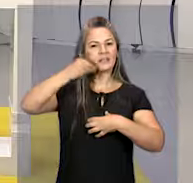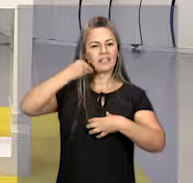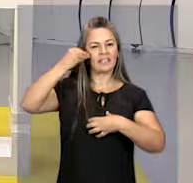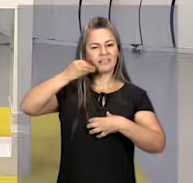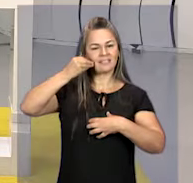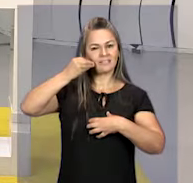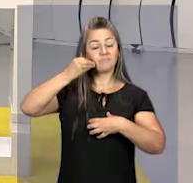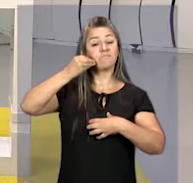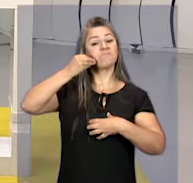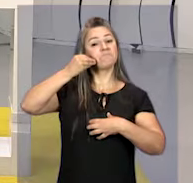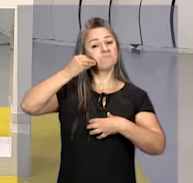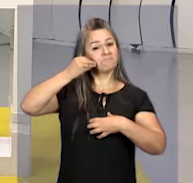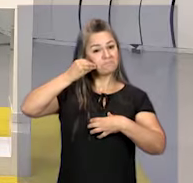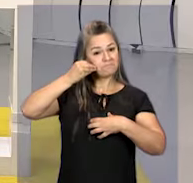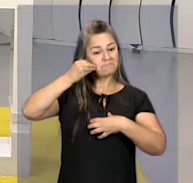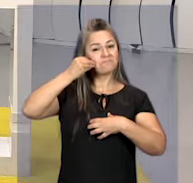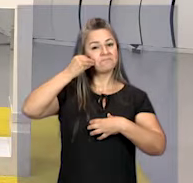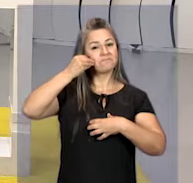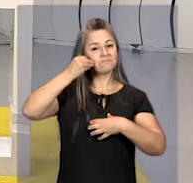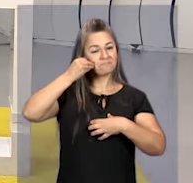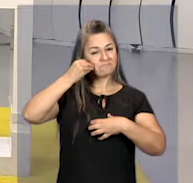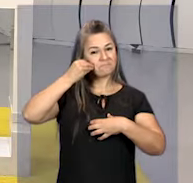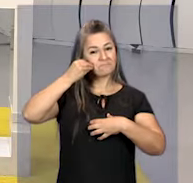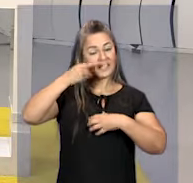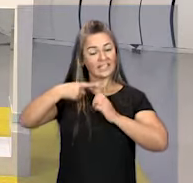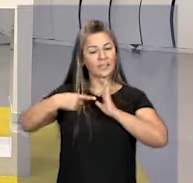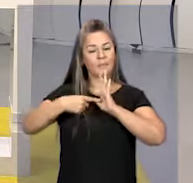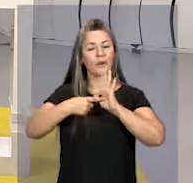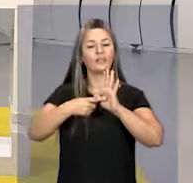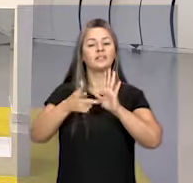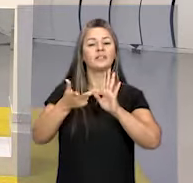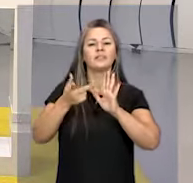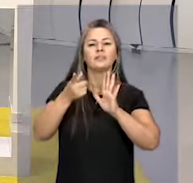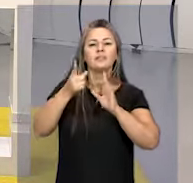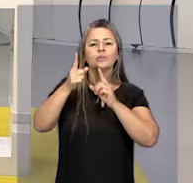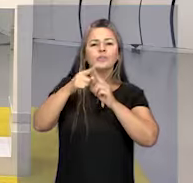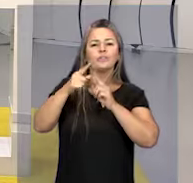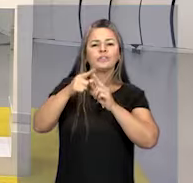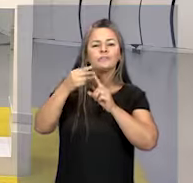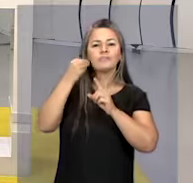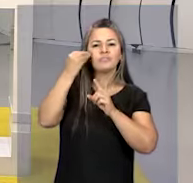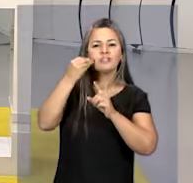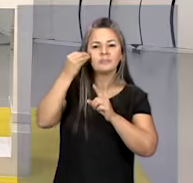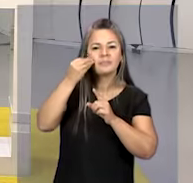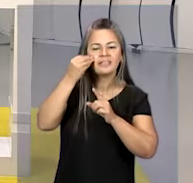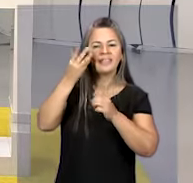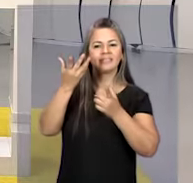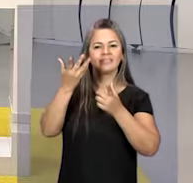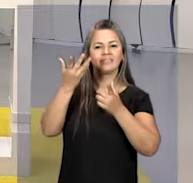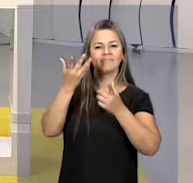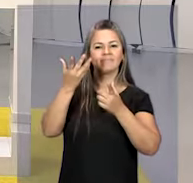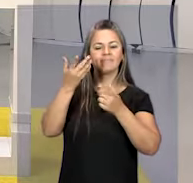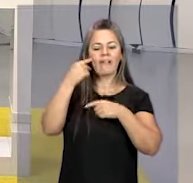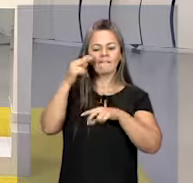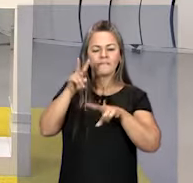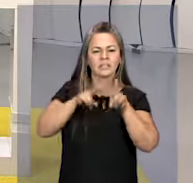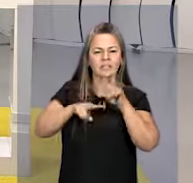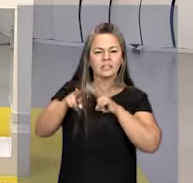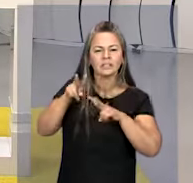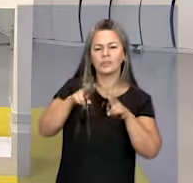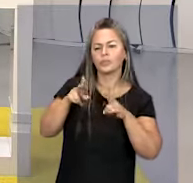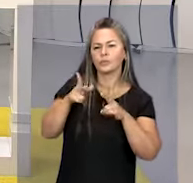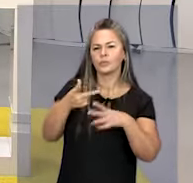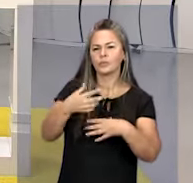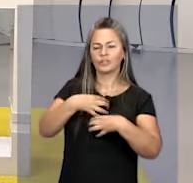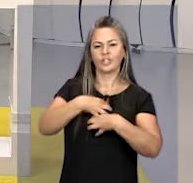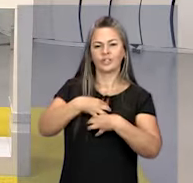expressão, ela mostra uma interpretação da realidade. Um mito de criação vai explicar